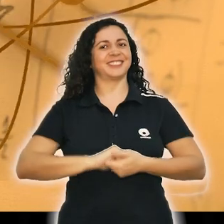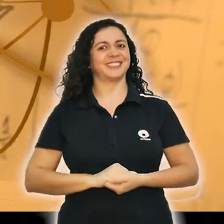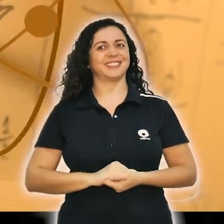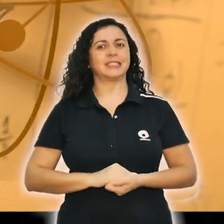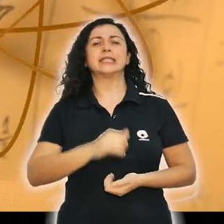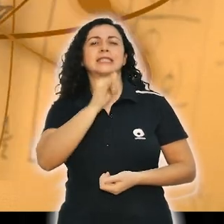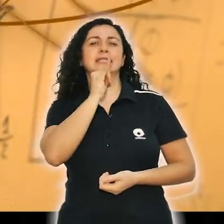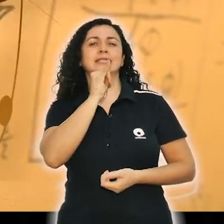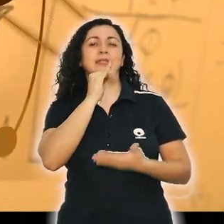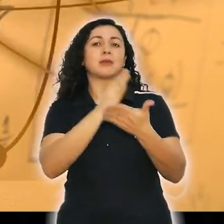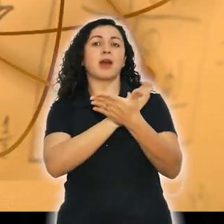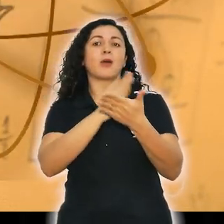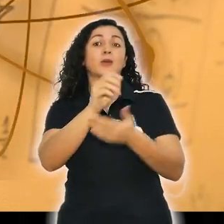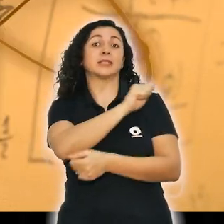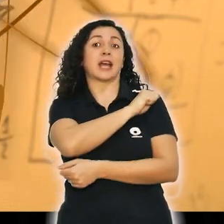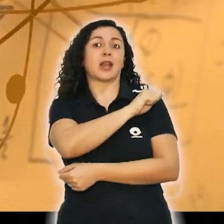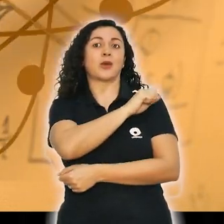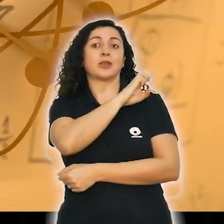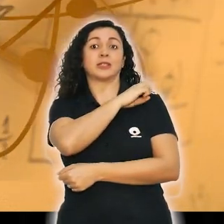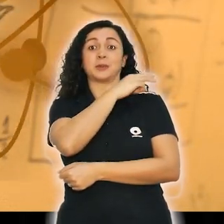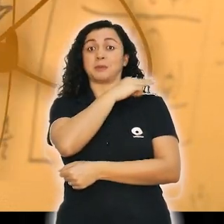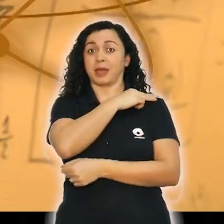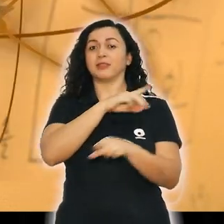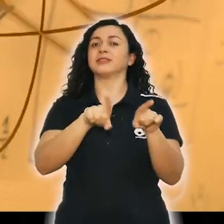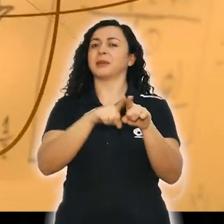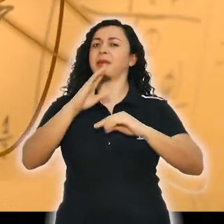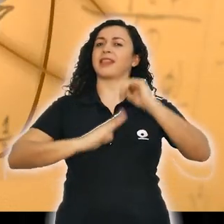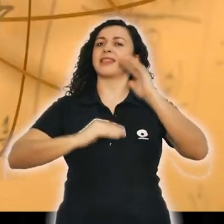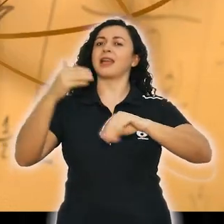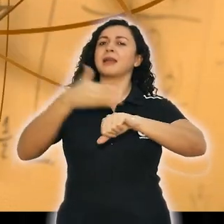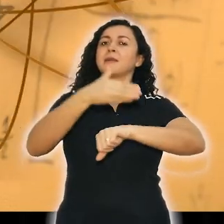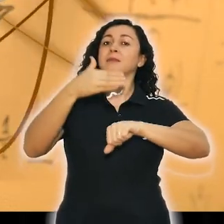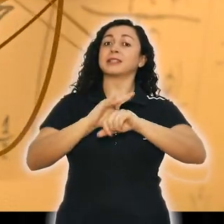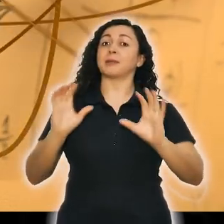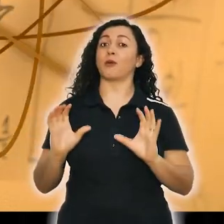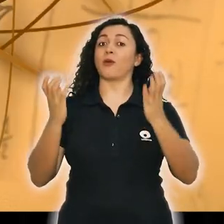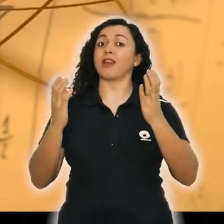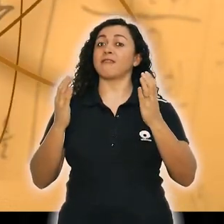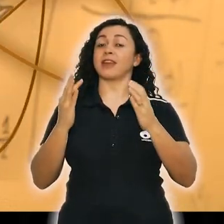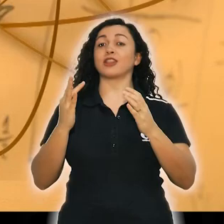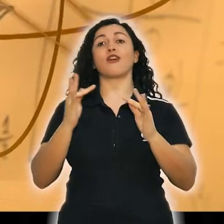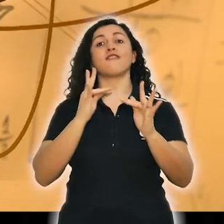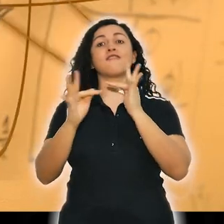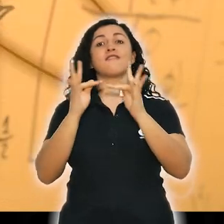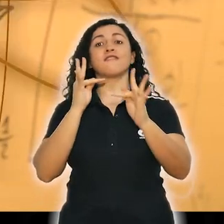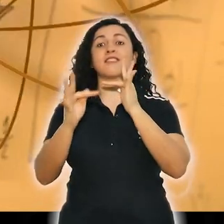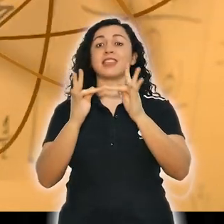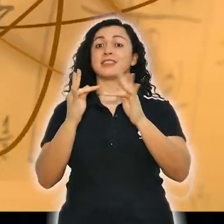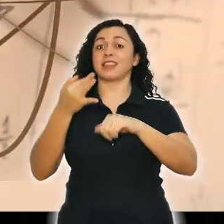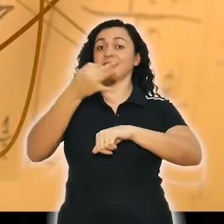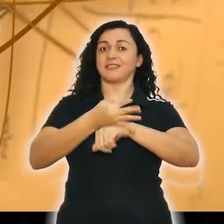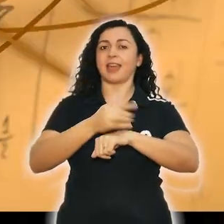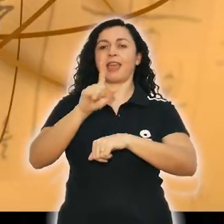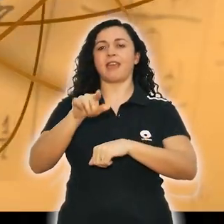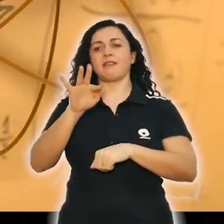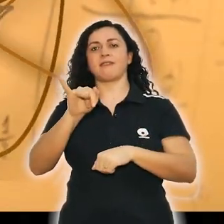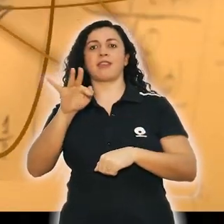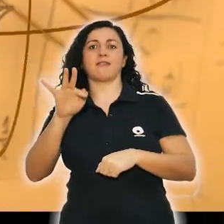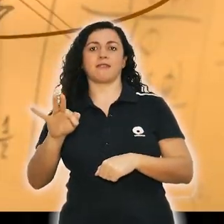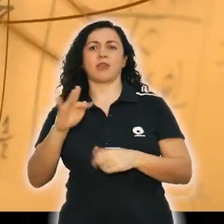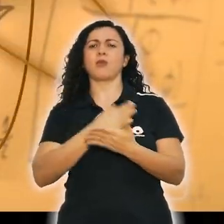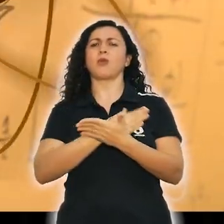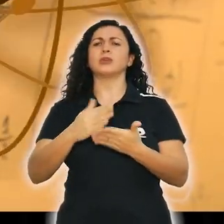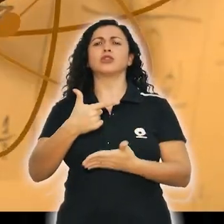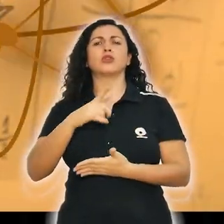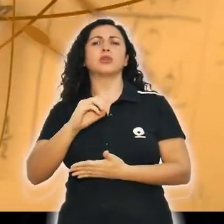o caso de alunos de ensino médio e técnico participantes do evento Física nas Férias, o FIF. Desde